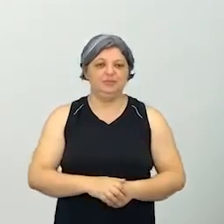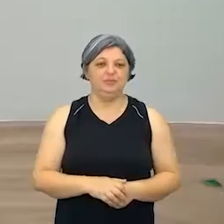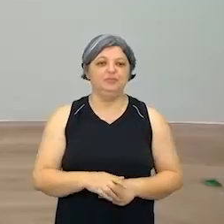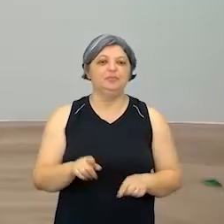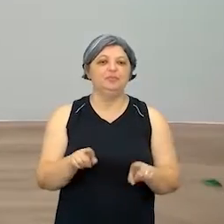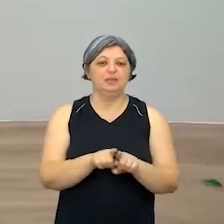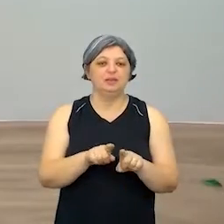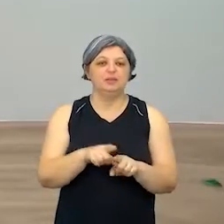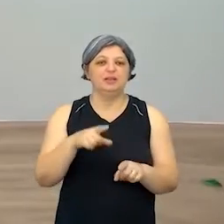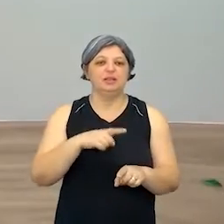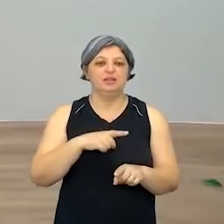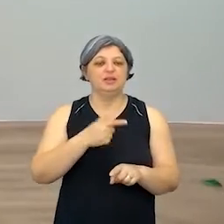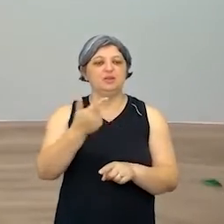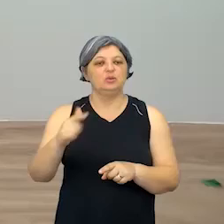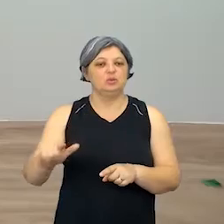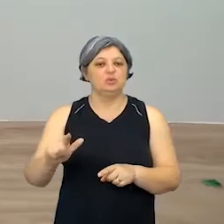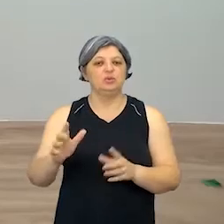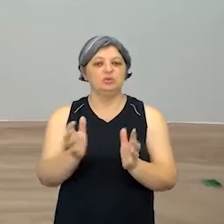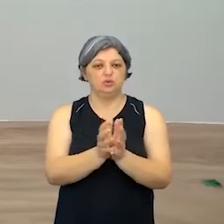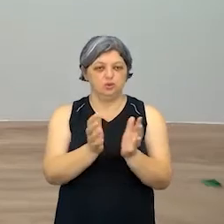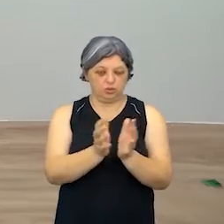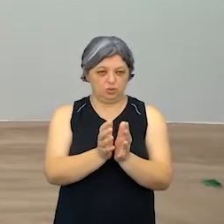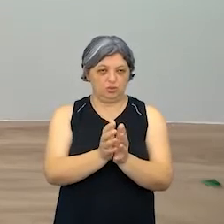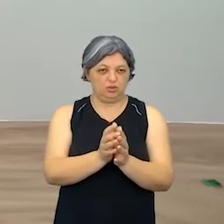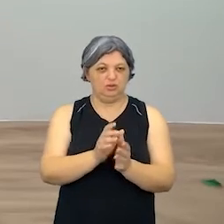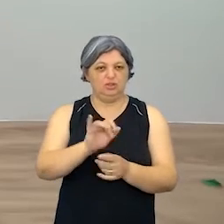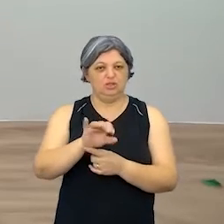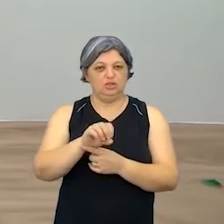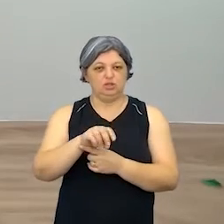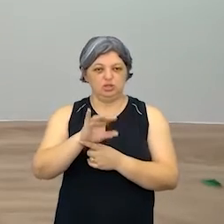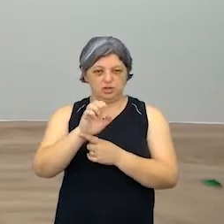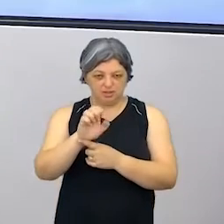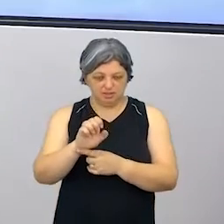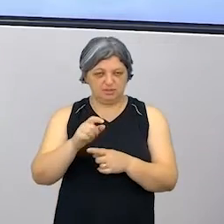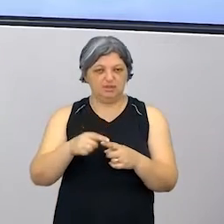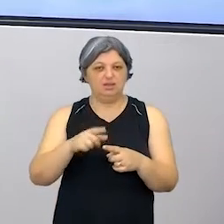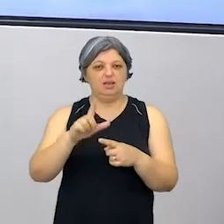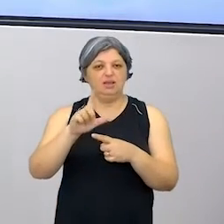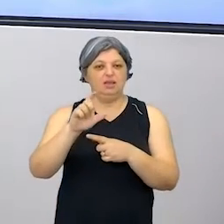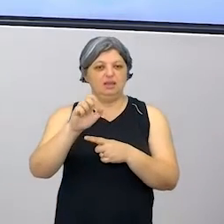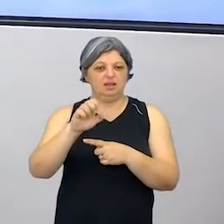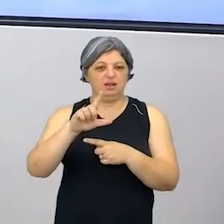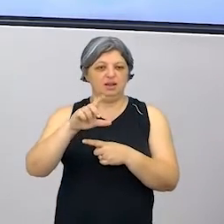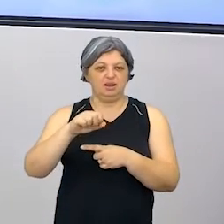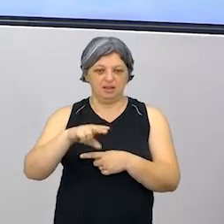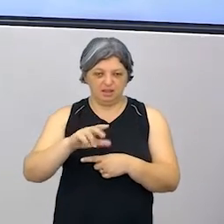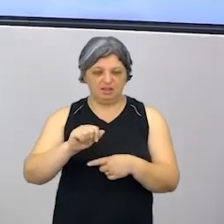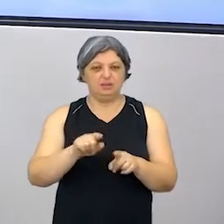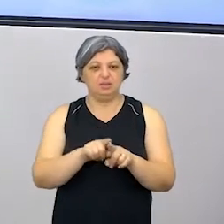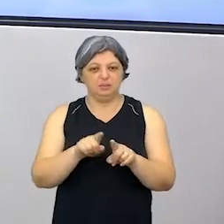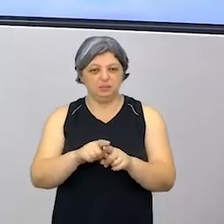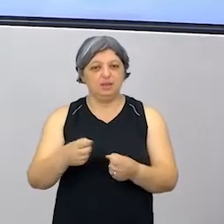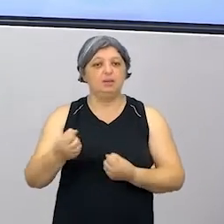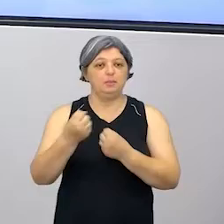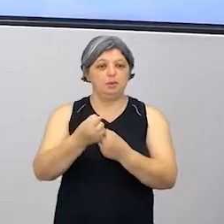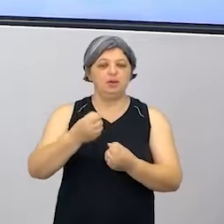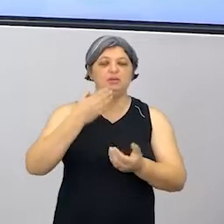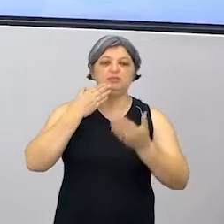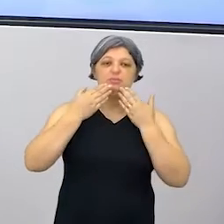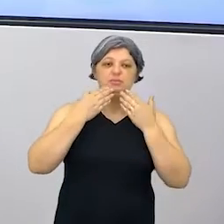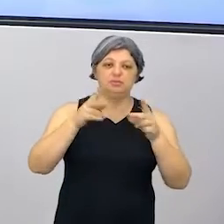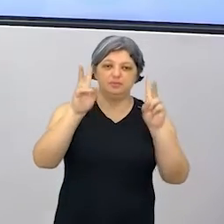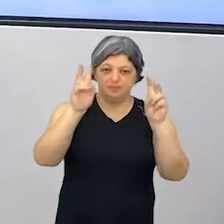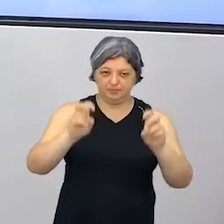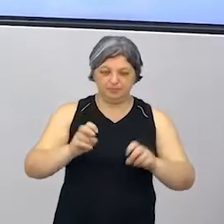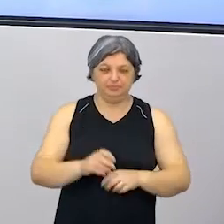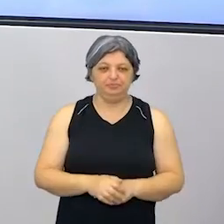também sempre as outras integrantes da equipe, né? Que é a Joyce e a Ilana, que colaboram conosco nas discussões, para a gente trazer para vocês